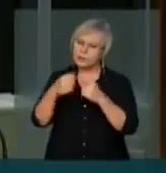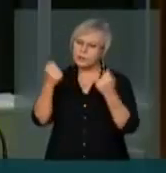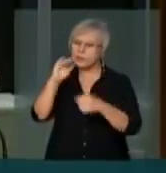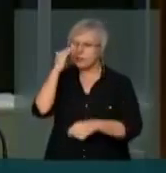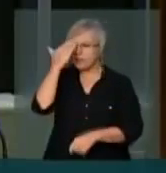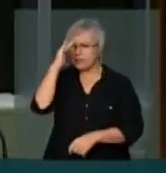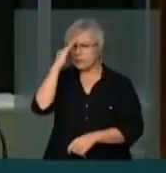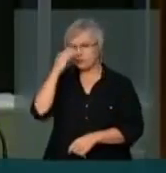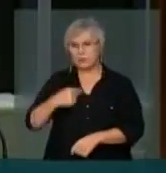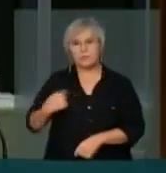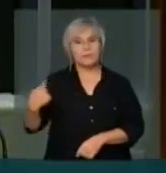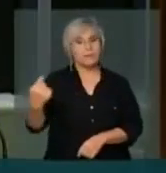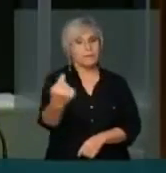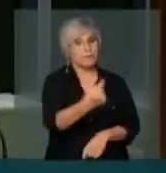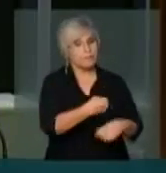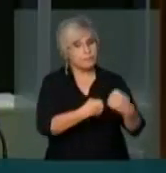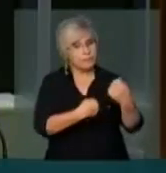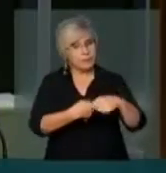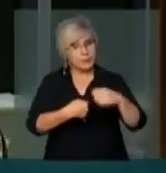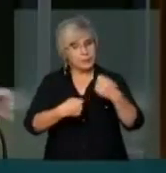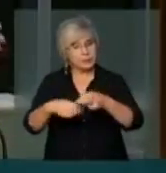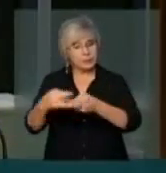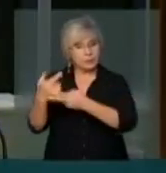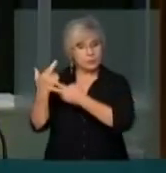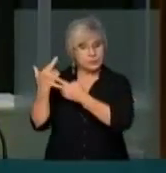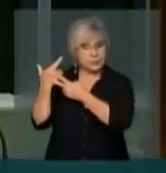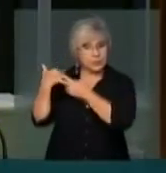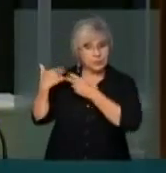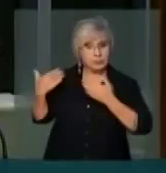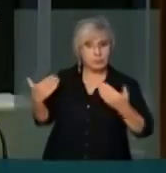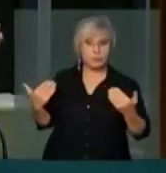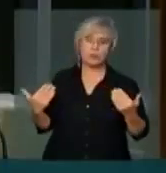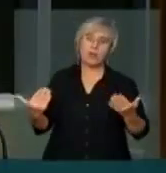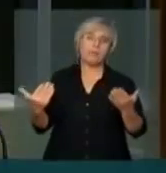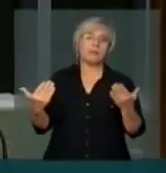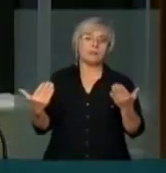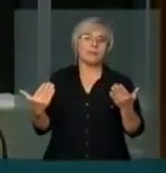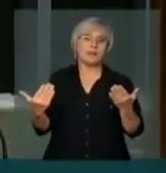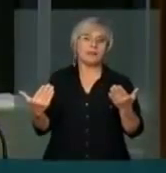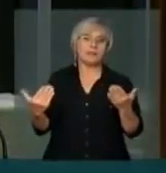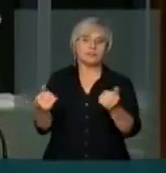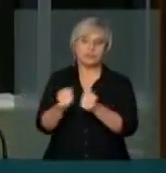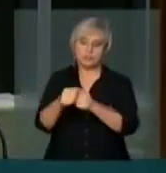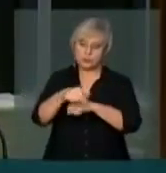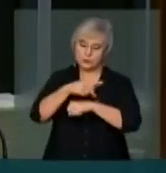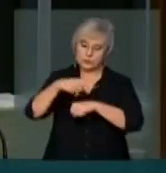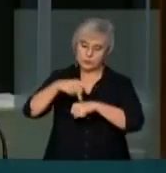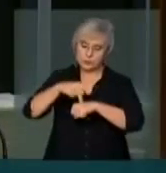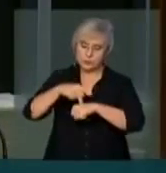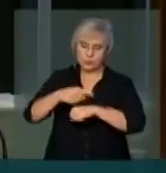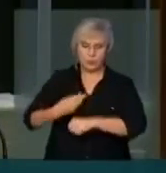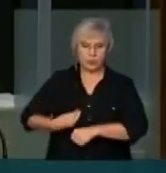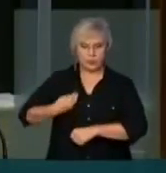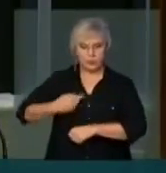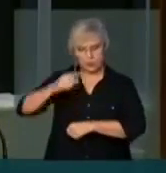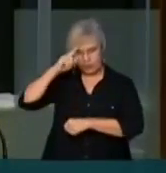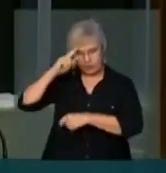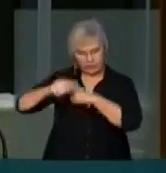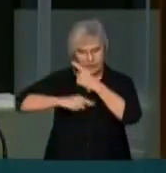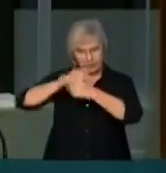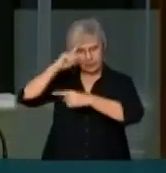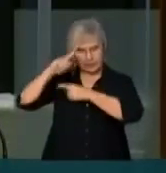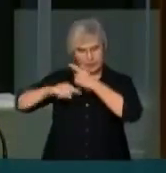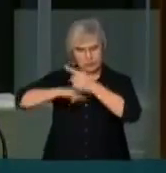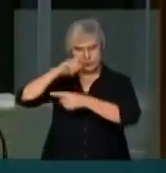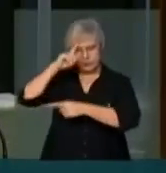ter responsabilidades com o dia a dia deste país, com a vida cotidiana de alguém que